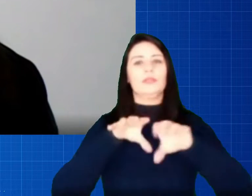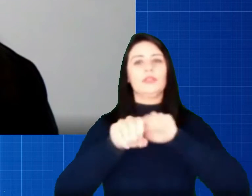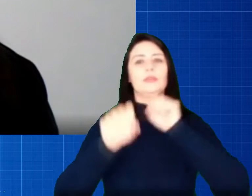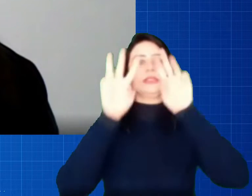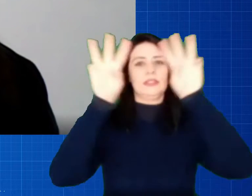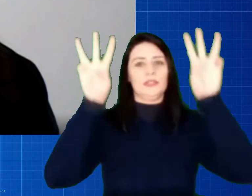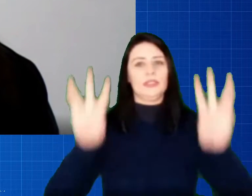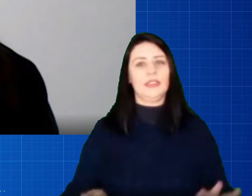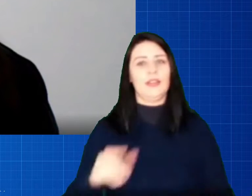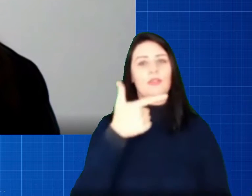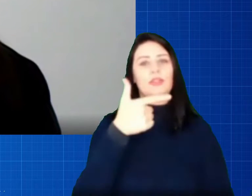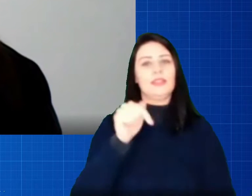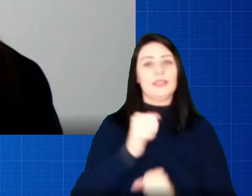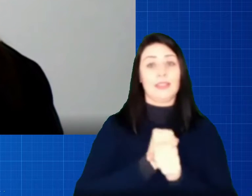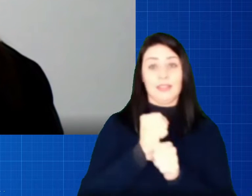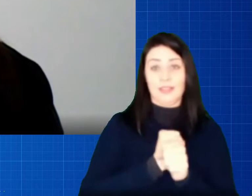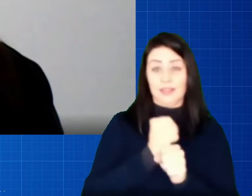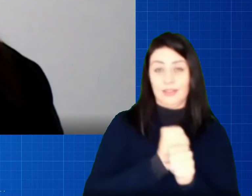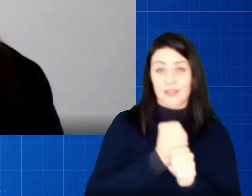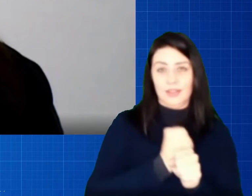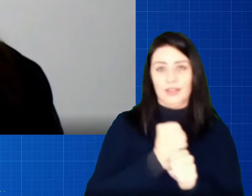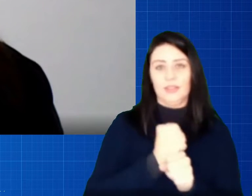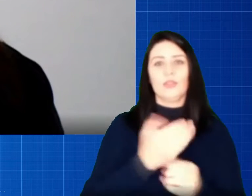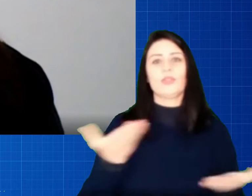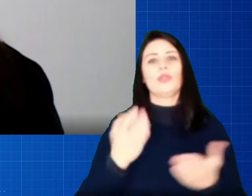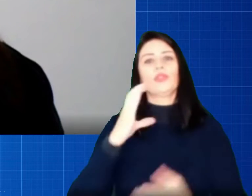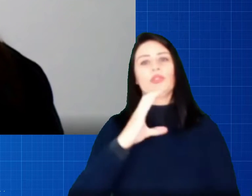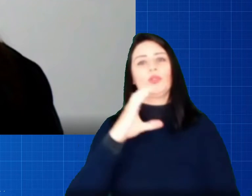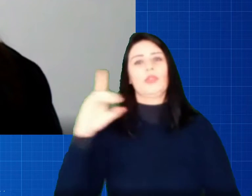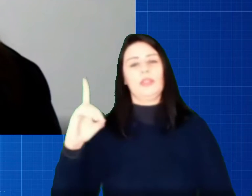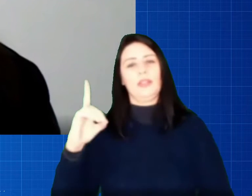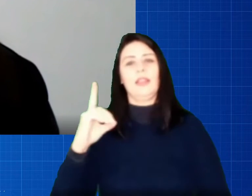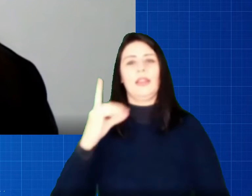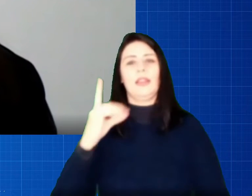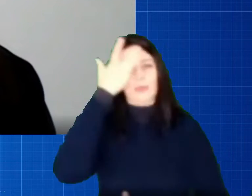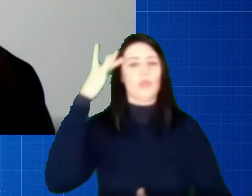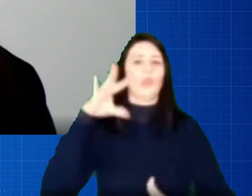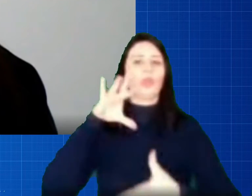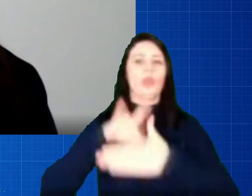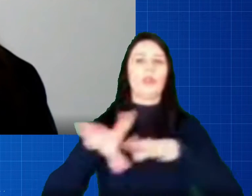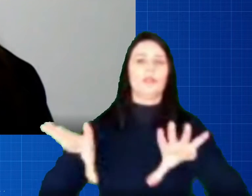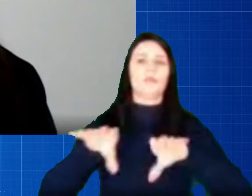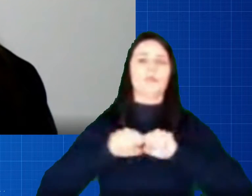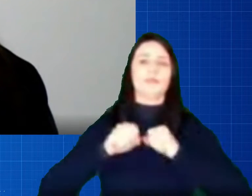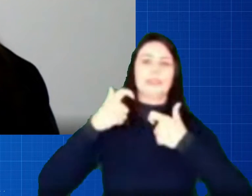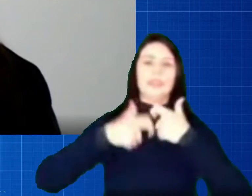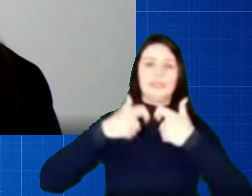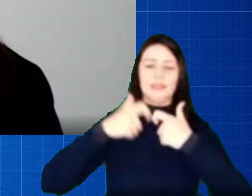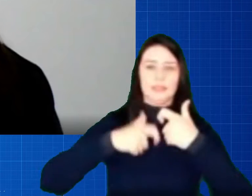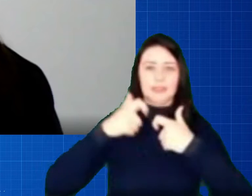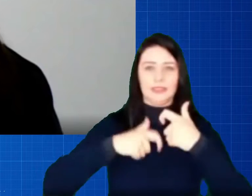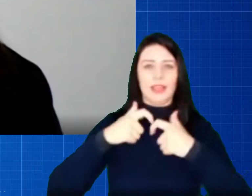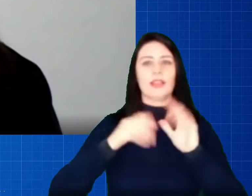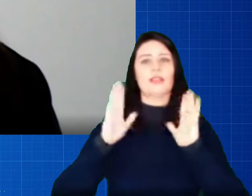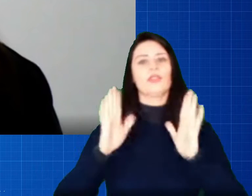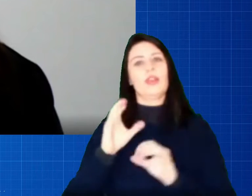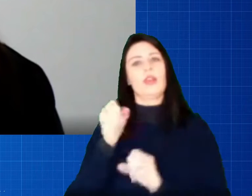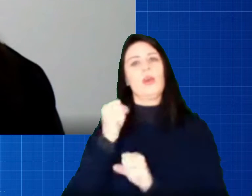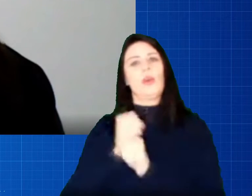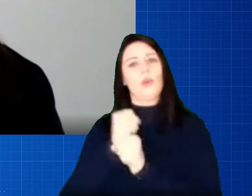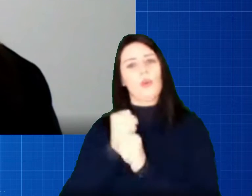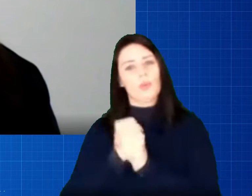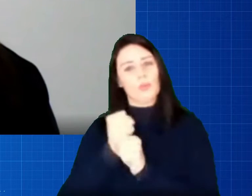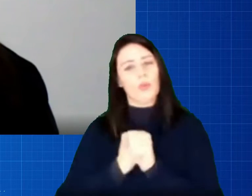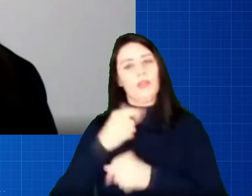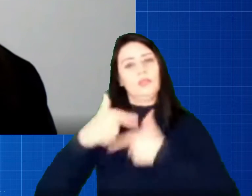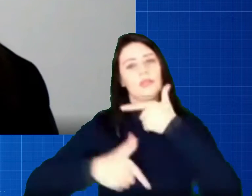do Paraná há 27 anos e coordena, então, o serviço de ISTs, Infecções Sexualmente Transmissíveis, do município de Araucária há 8